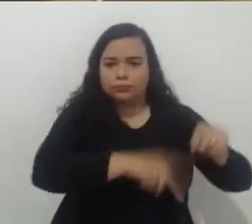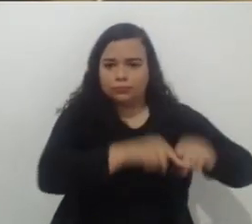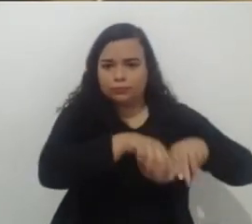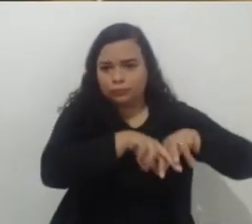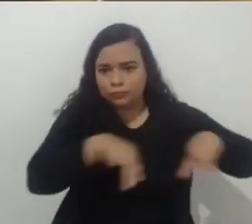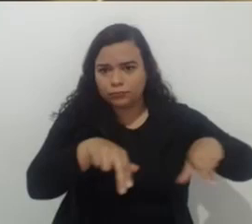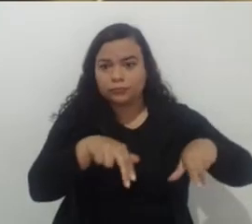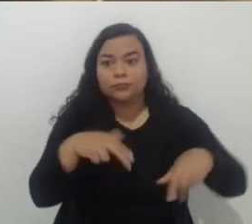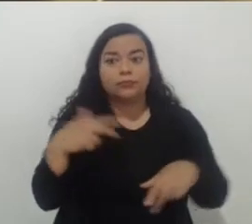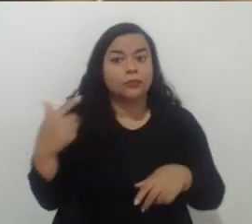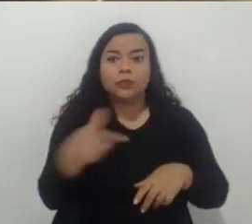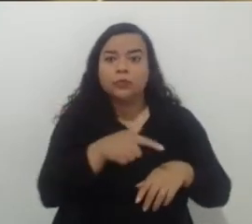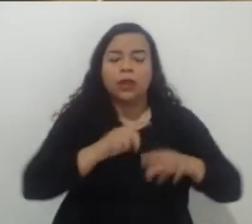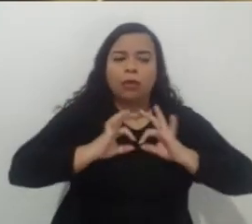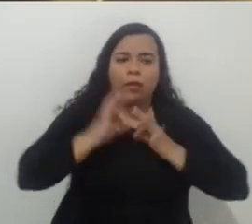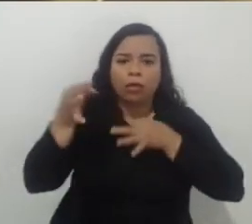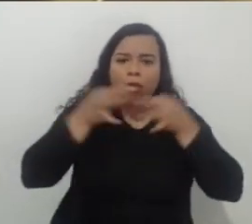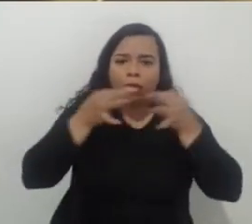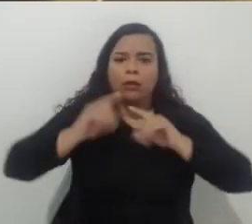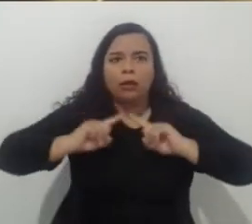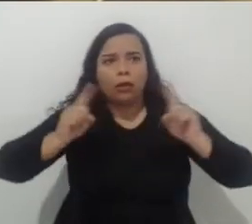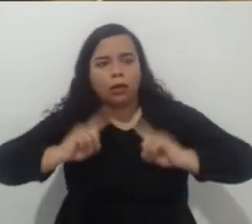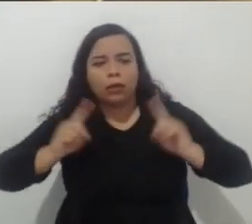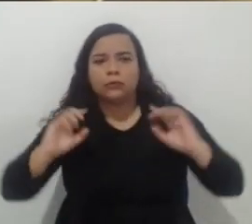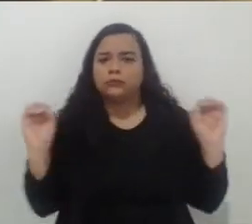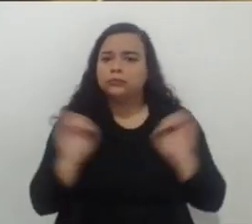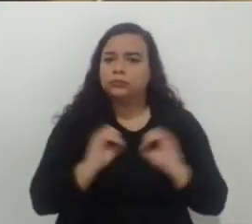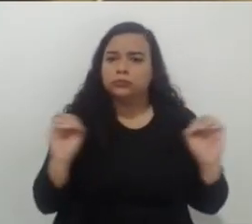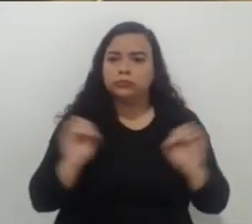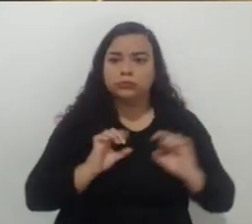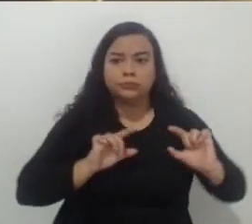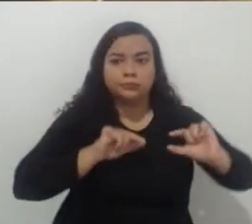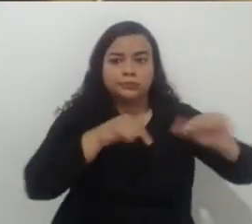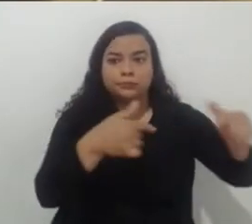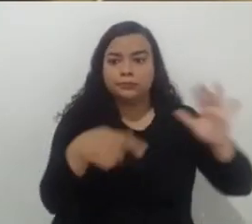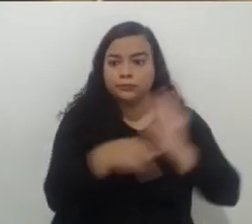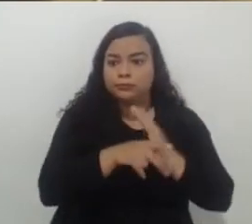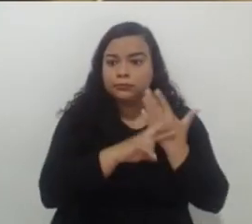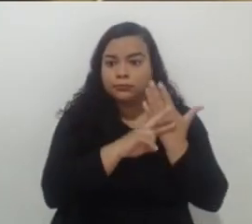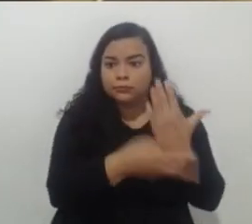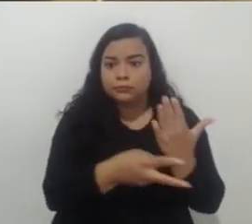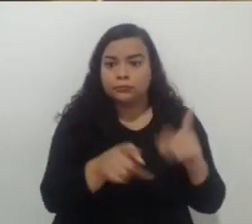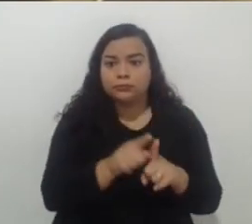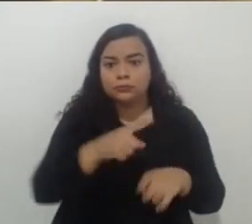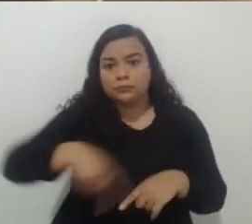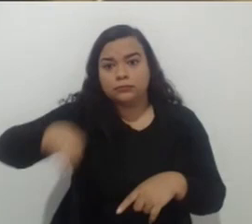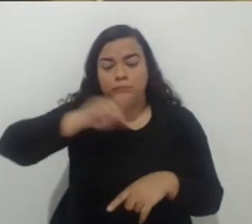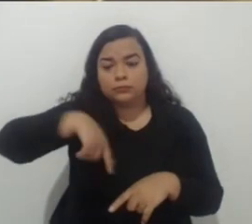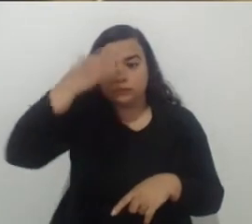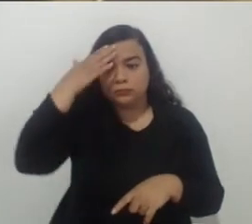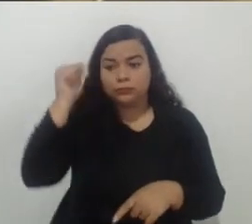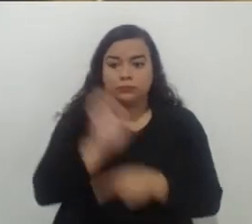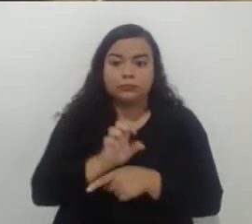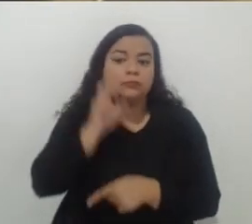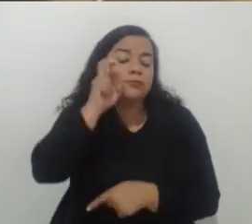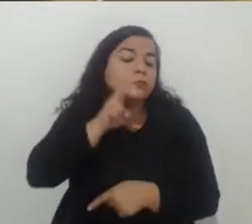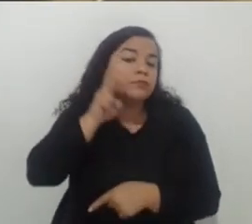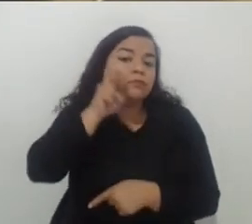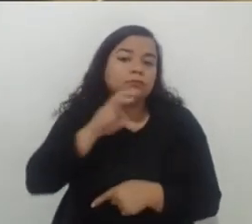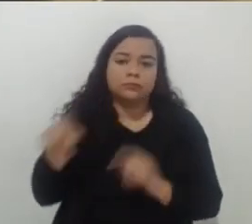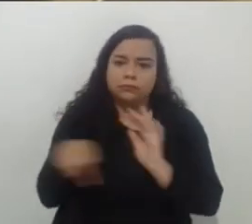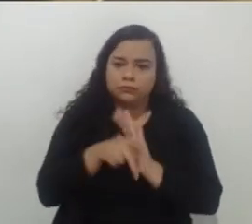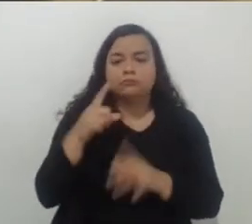qualquer questionamento desse ato de homologação e consequente ciência por parte do Estado do Rio Grande do Norte. Pois